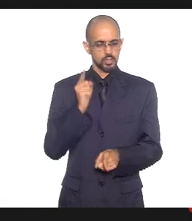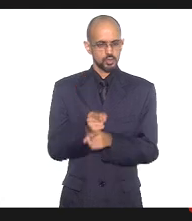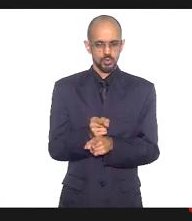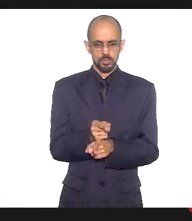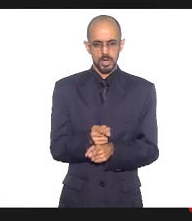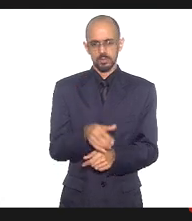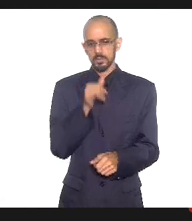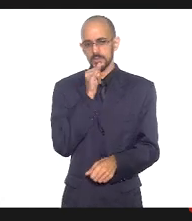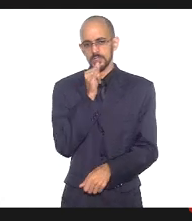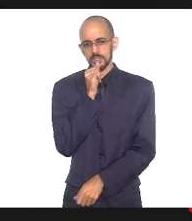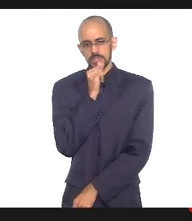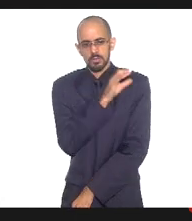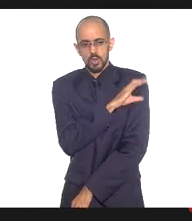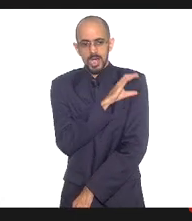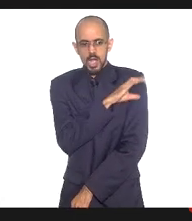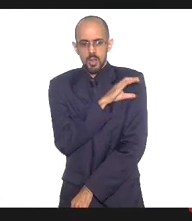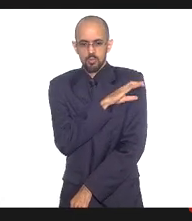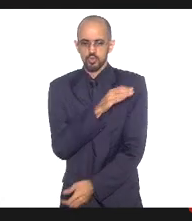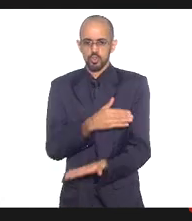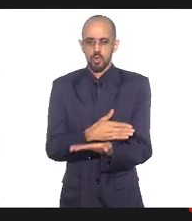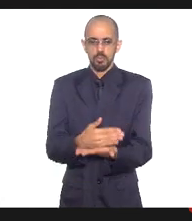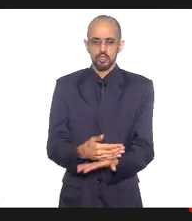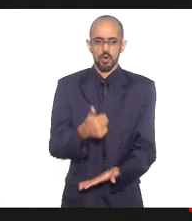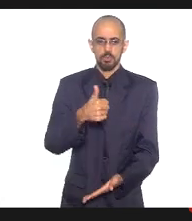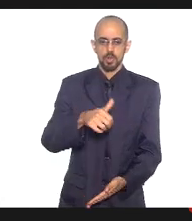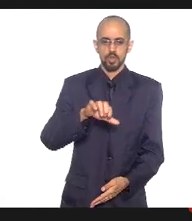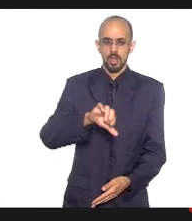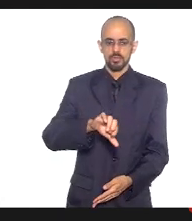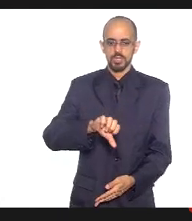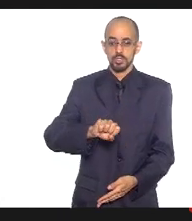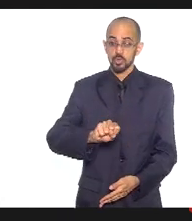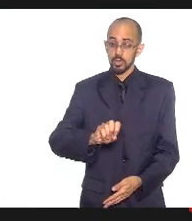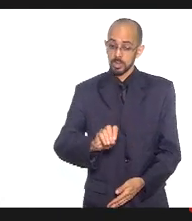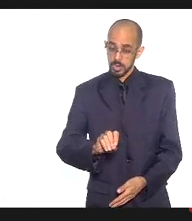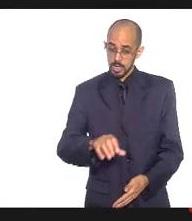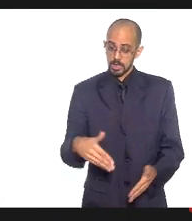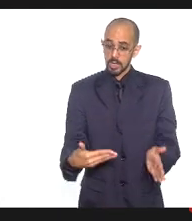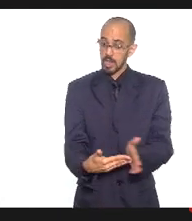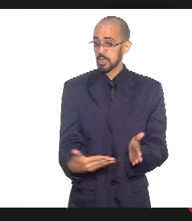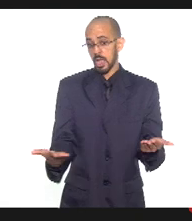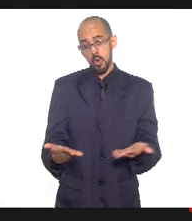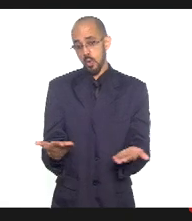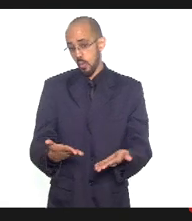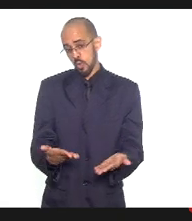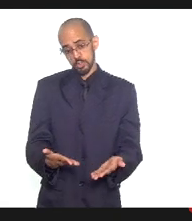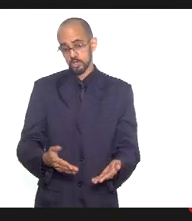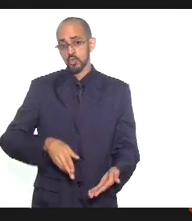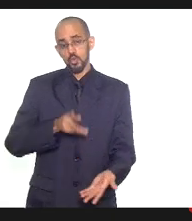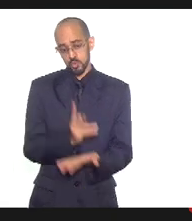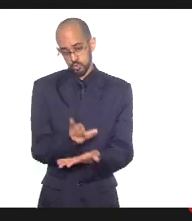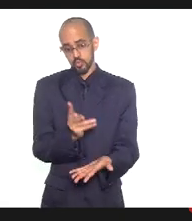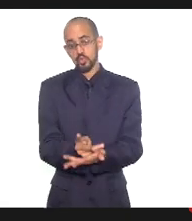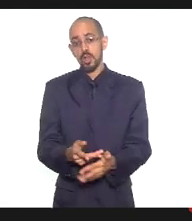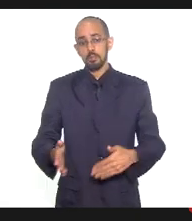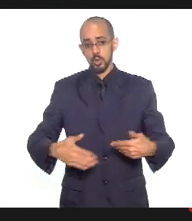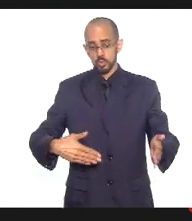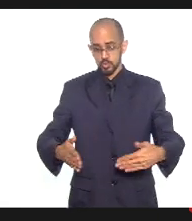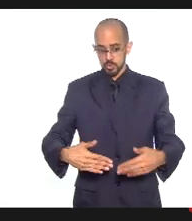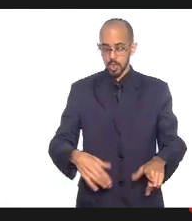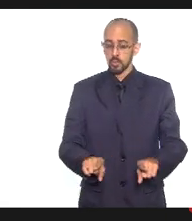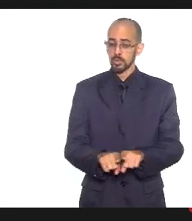de Campos nos anos 80, que ainda encontram-se em produção. Né? Temos também já os